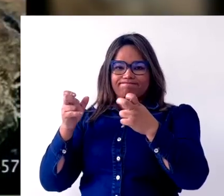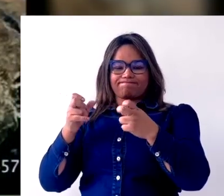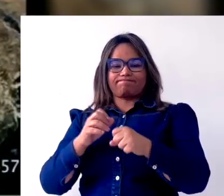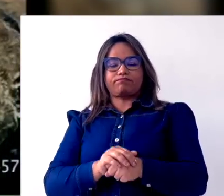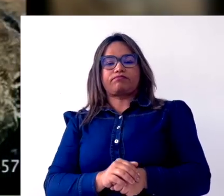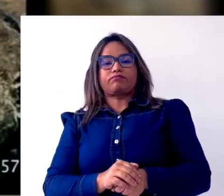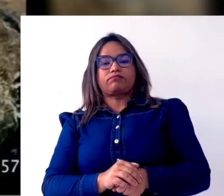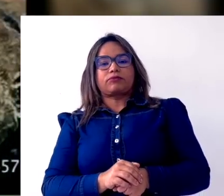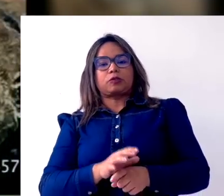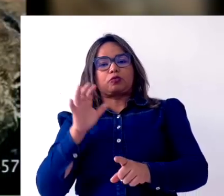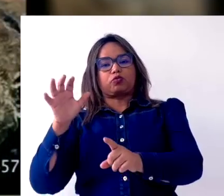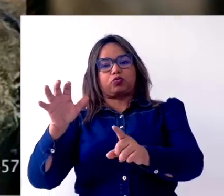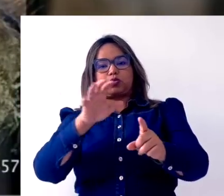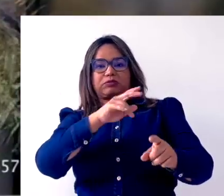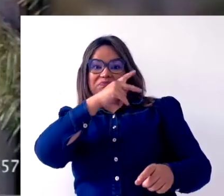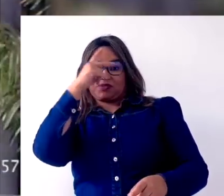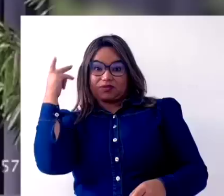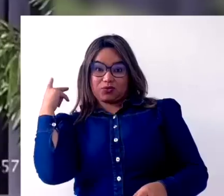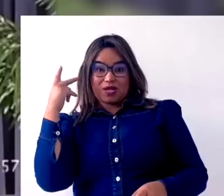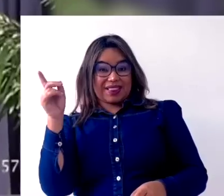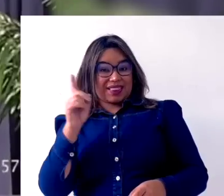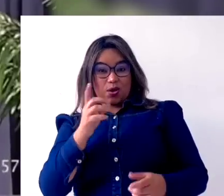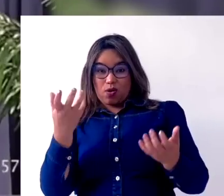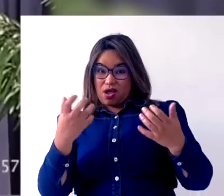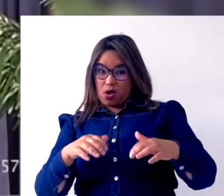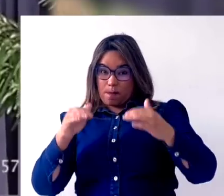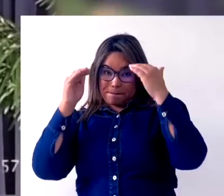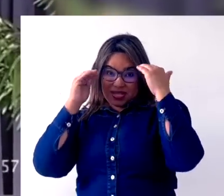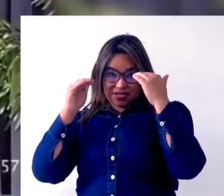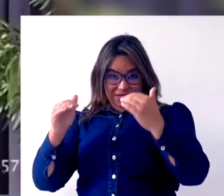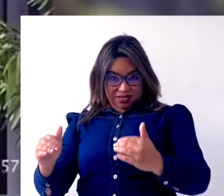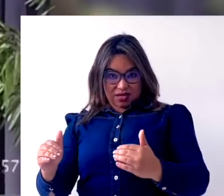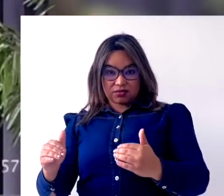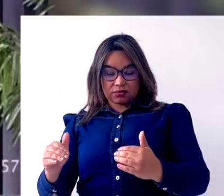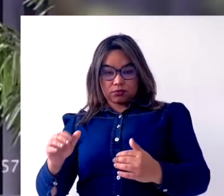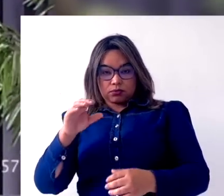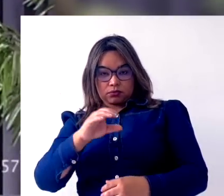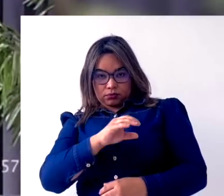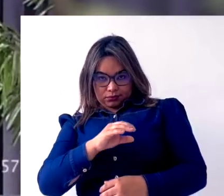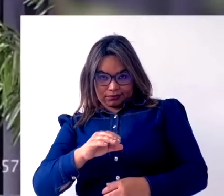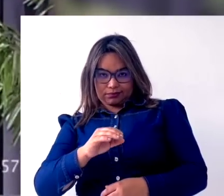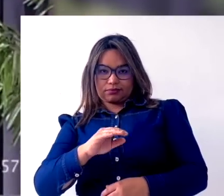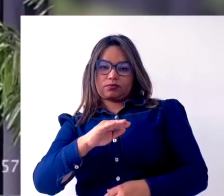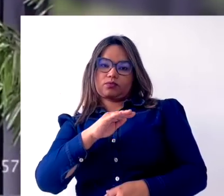a imagem da besta fossem mortos. Você ou é a favor ou é contra.